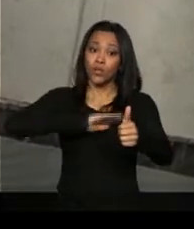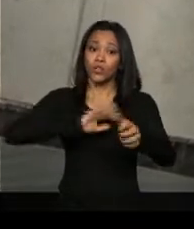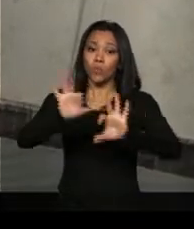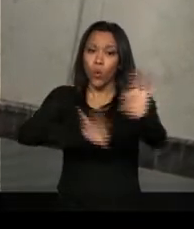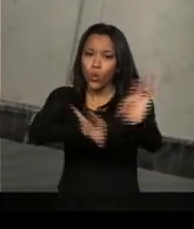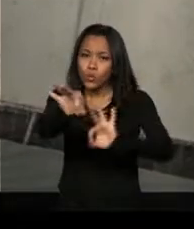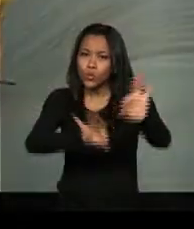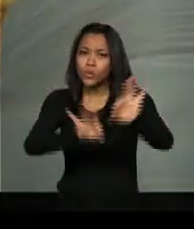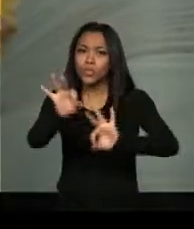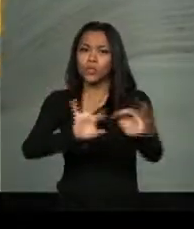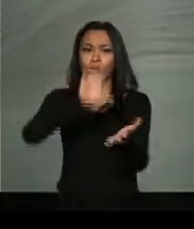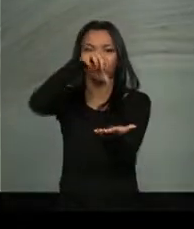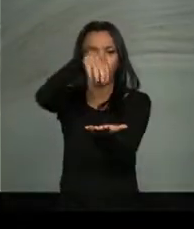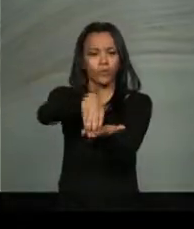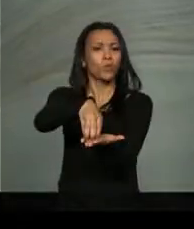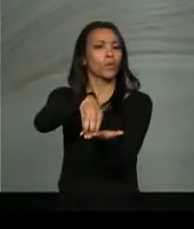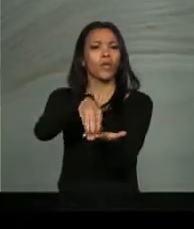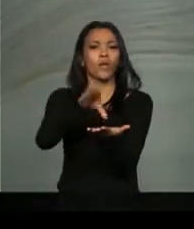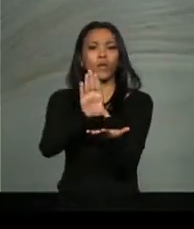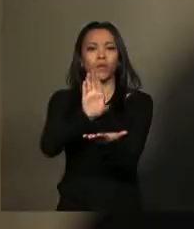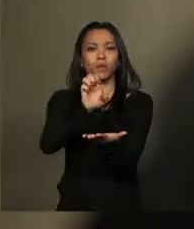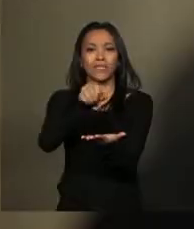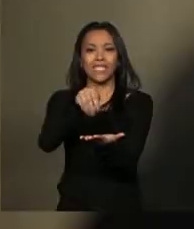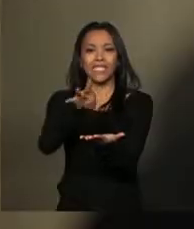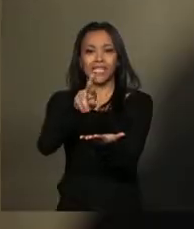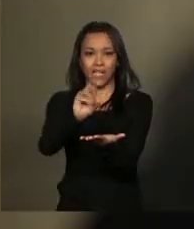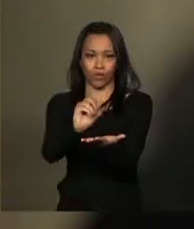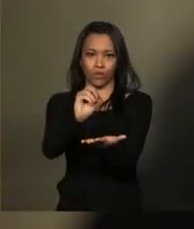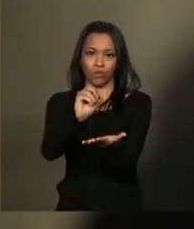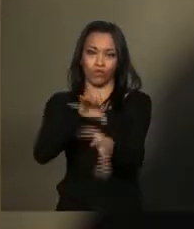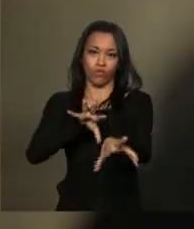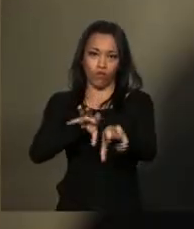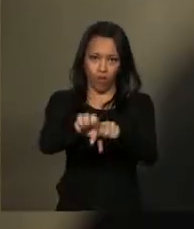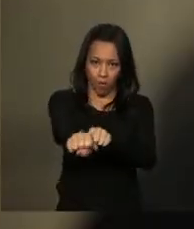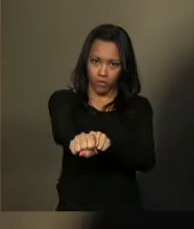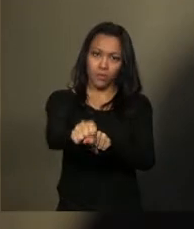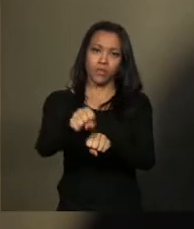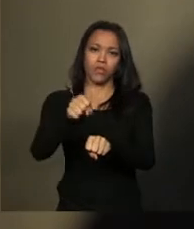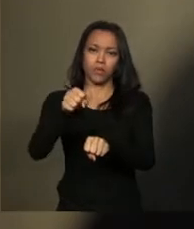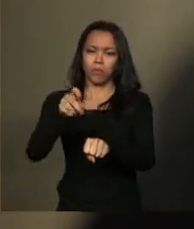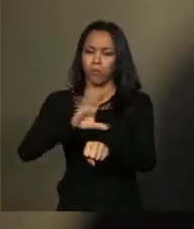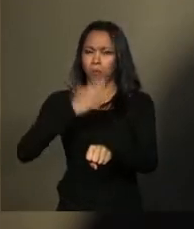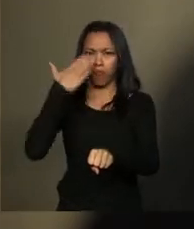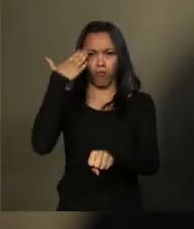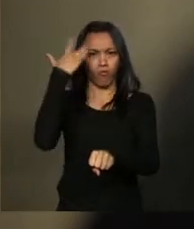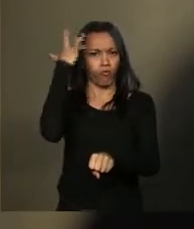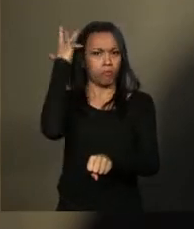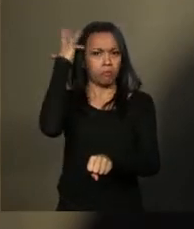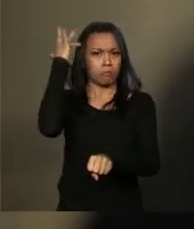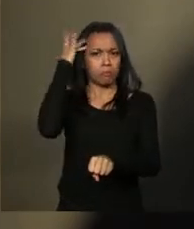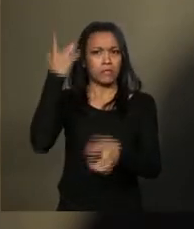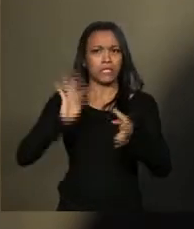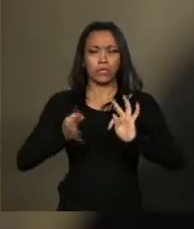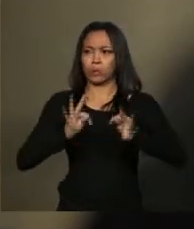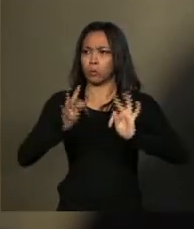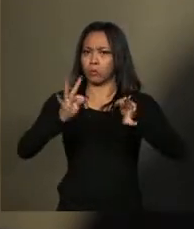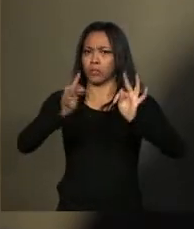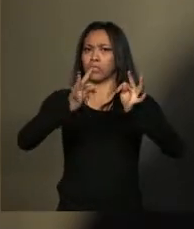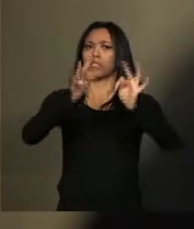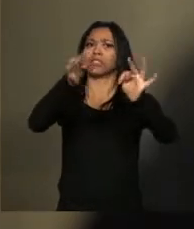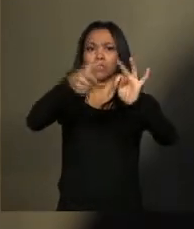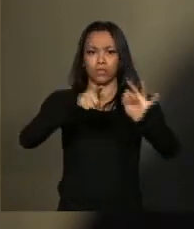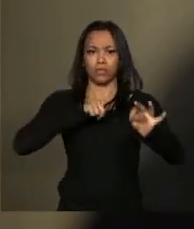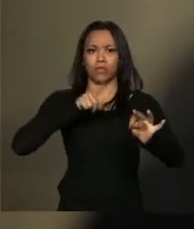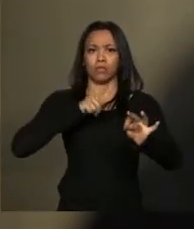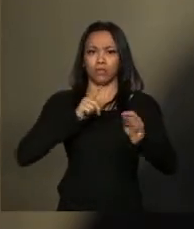centro de formação paralímpica em São Paulo. É o que há de mais moderno, com equipamentos modernos. Ou